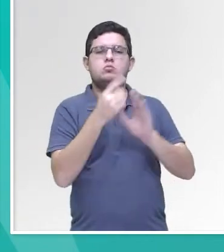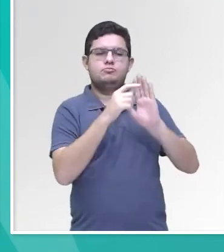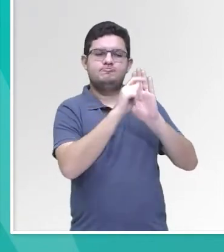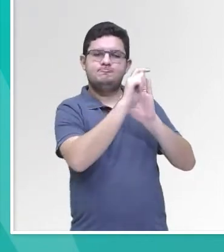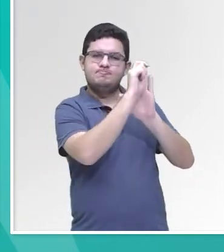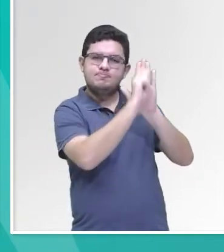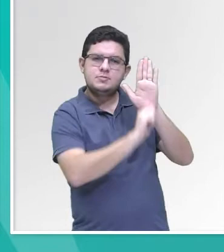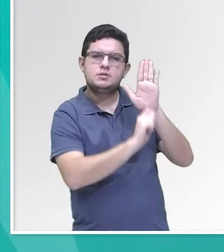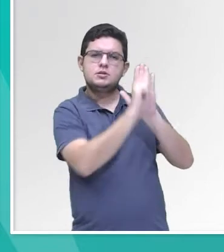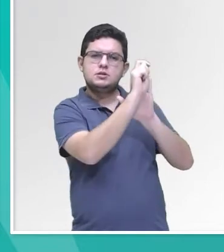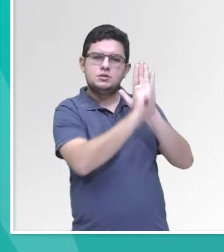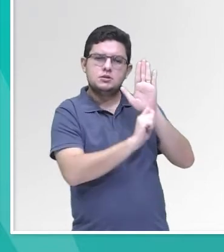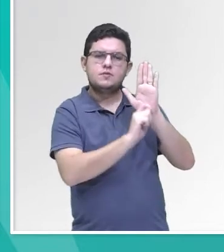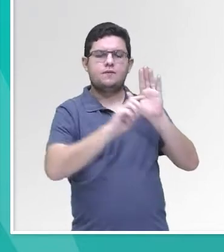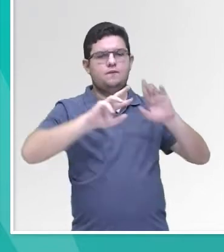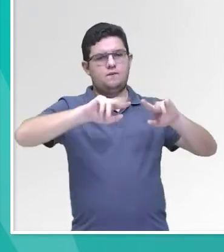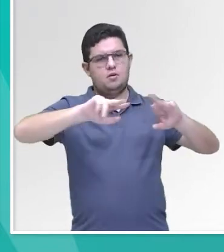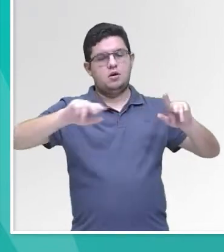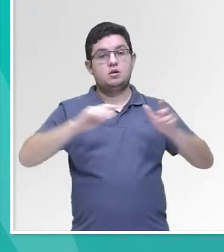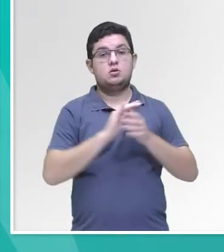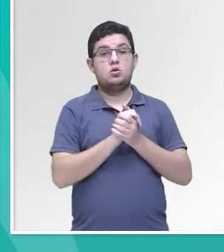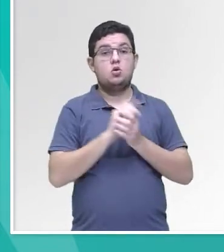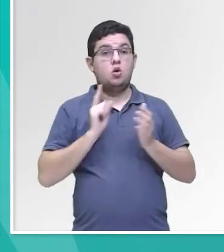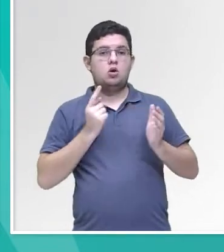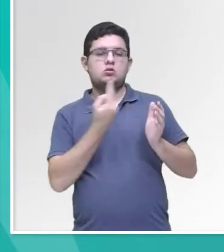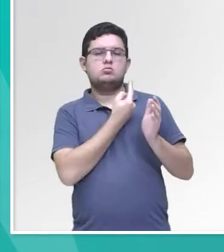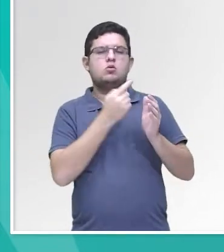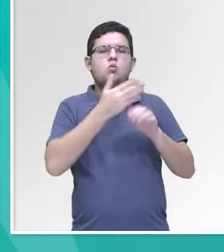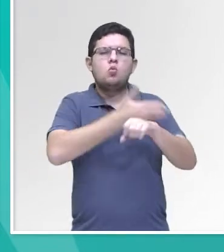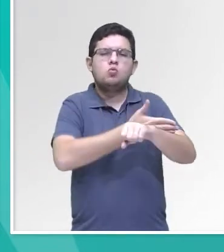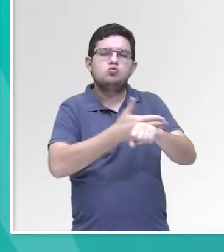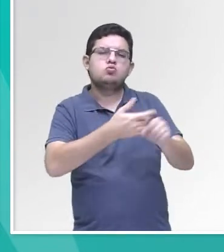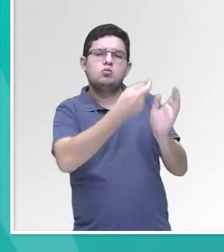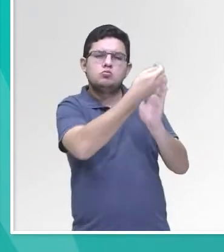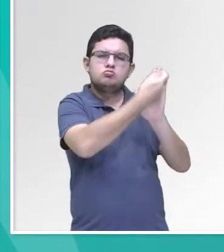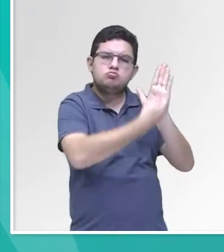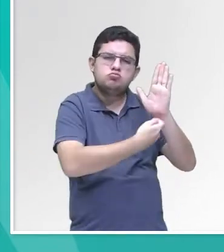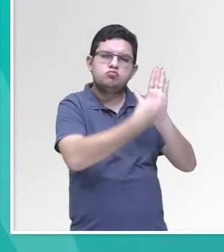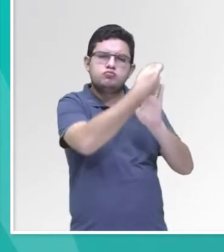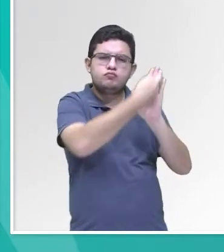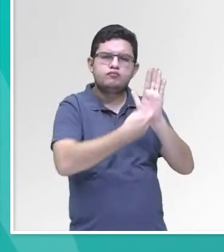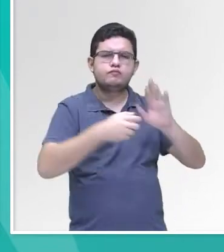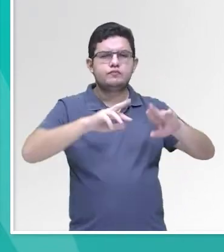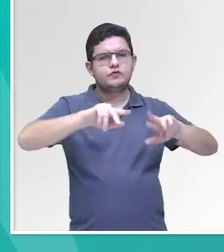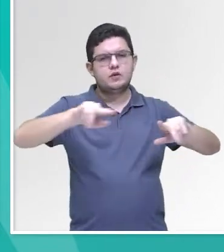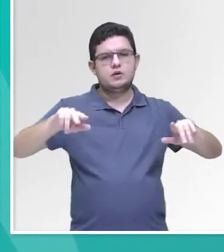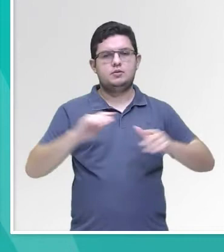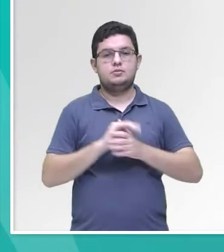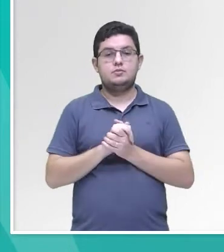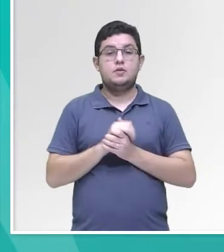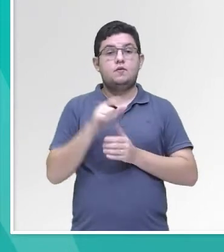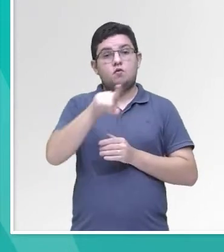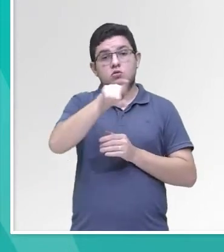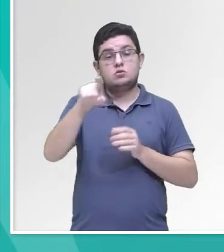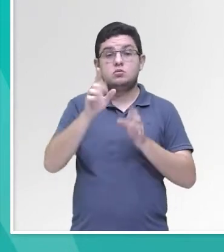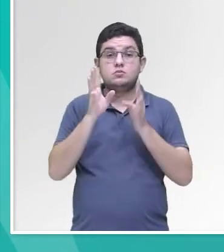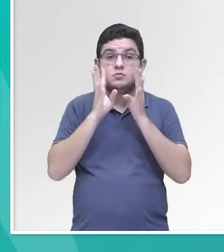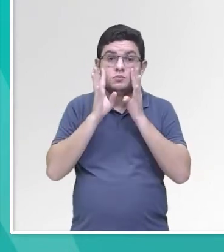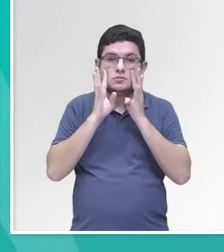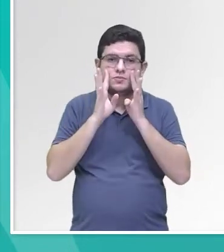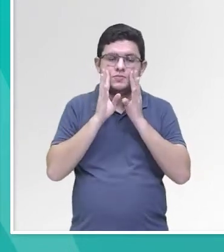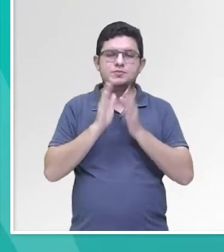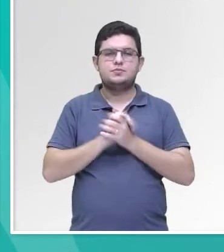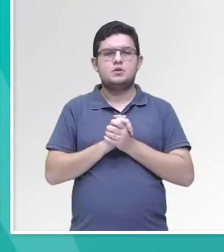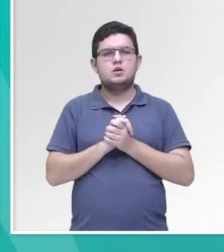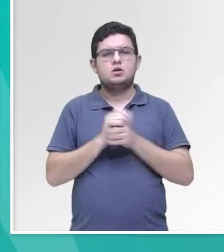textos, termos essa vivência da produção, ok? Então fiquem ligados, fiquem atentos e vamos